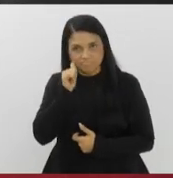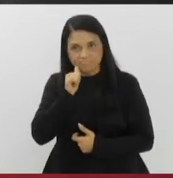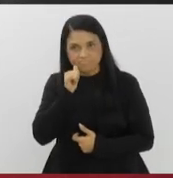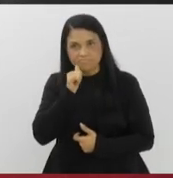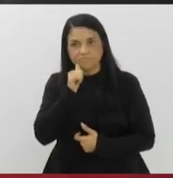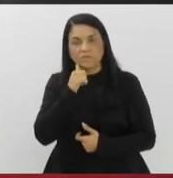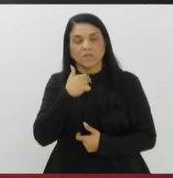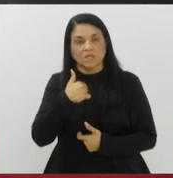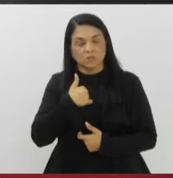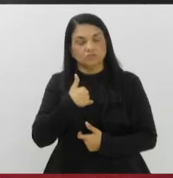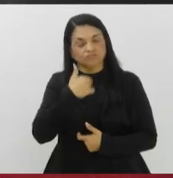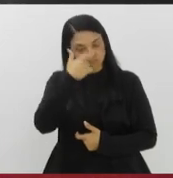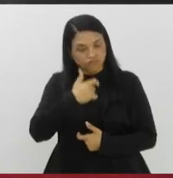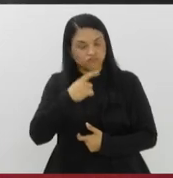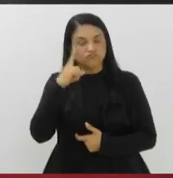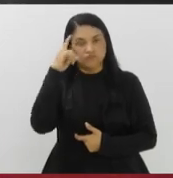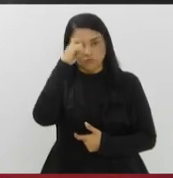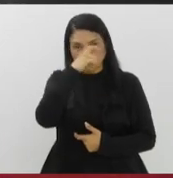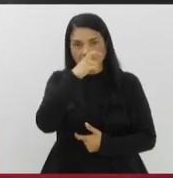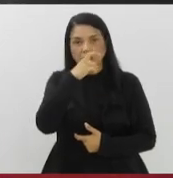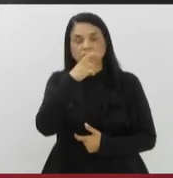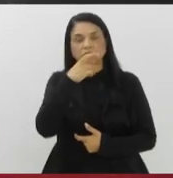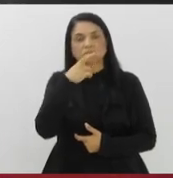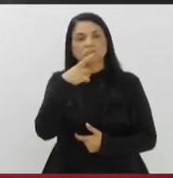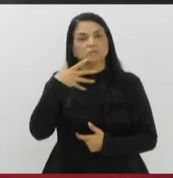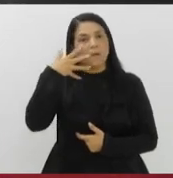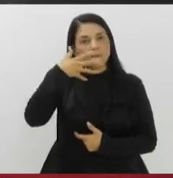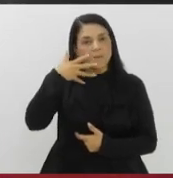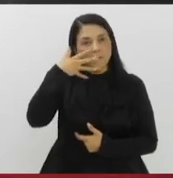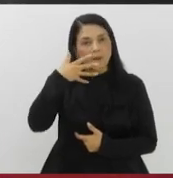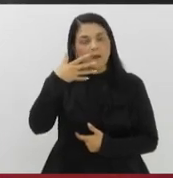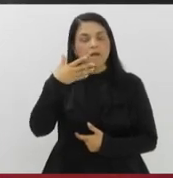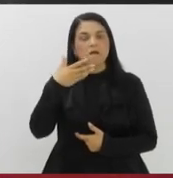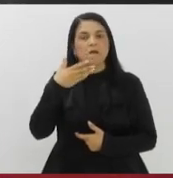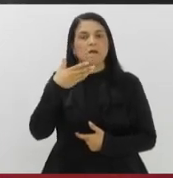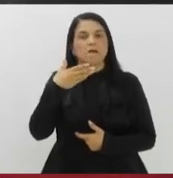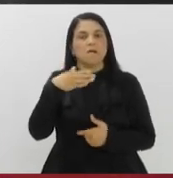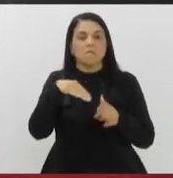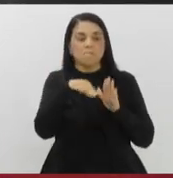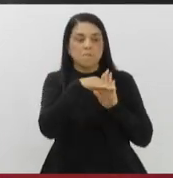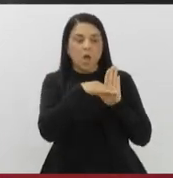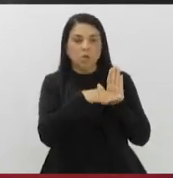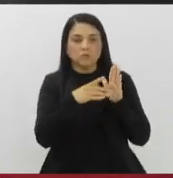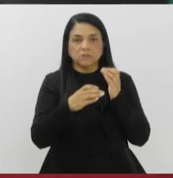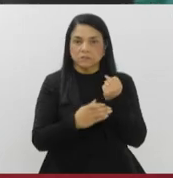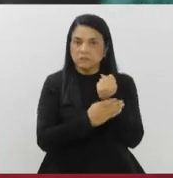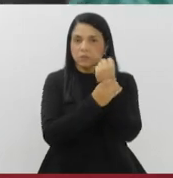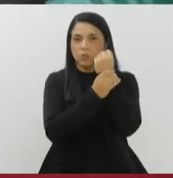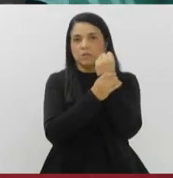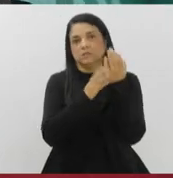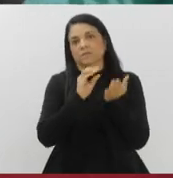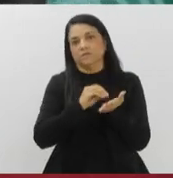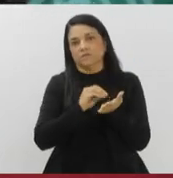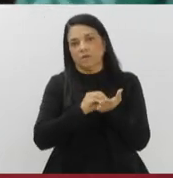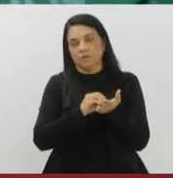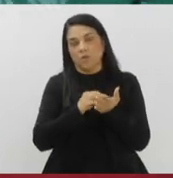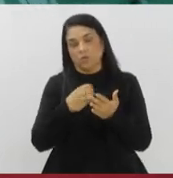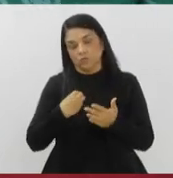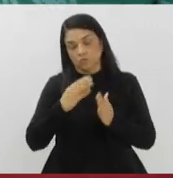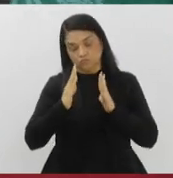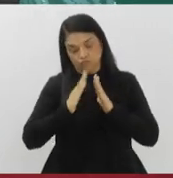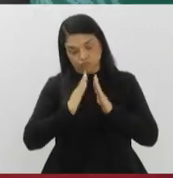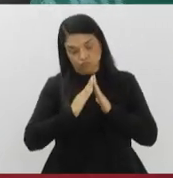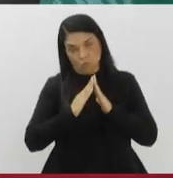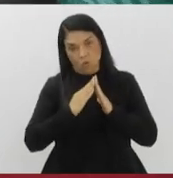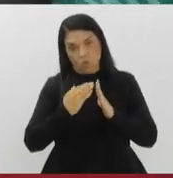eu tenho muita dificuldade de falar nisso e tocar nessa pauta, por onde que eu estou atuando e por onde que eu moro e vivo, né, e